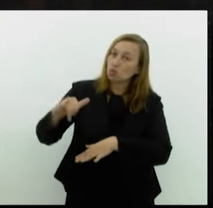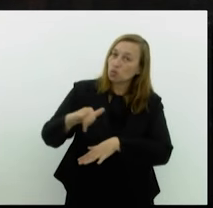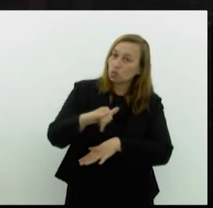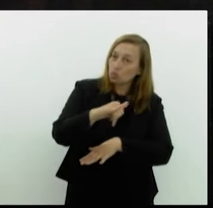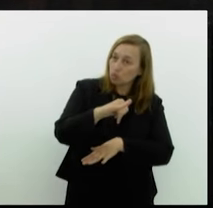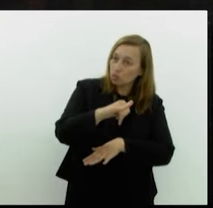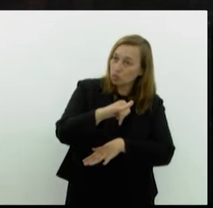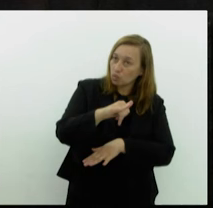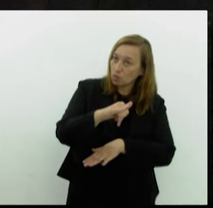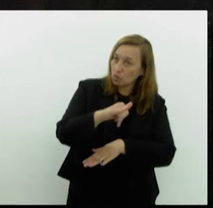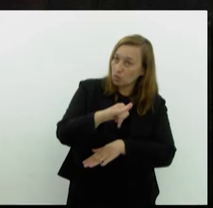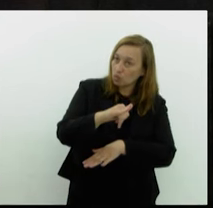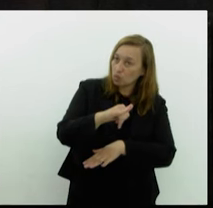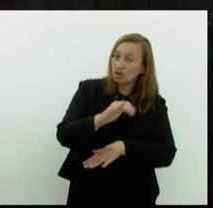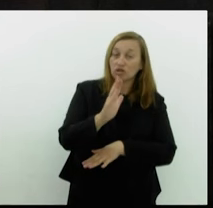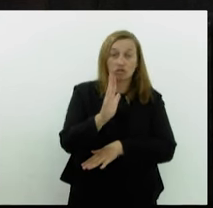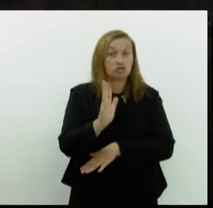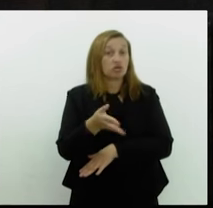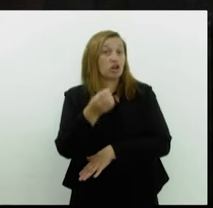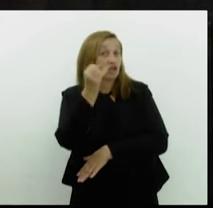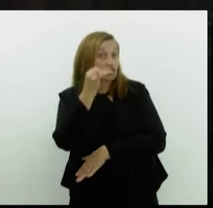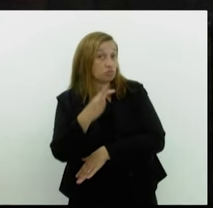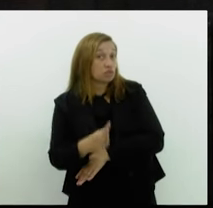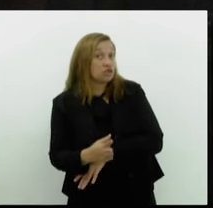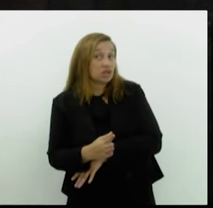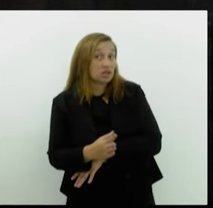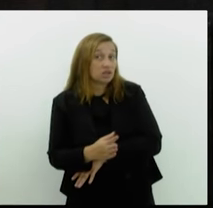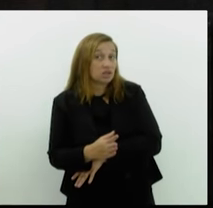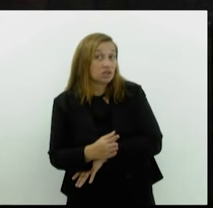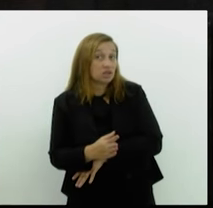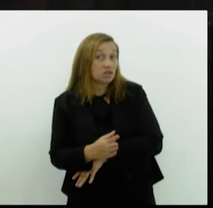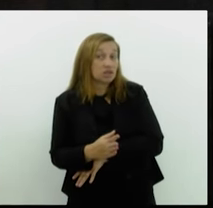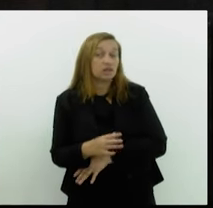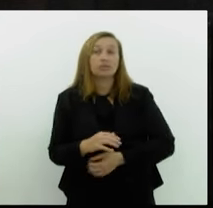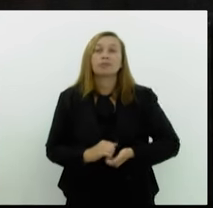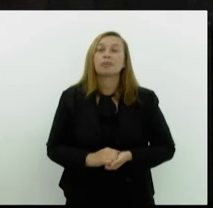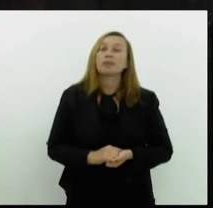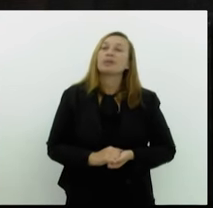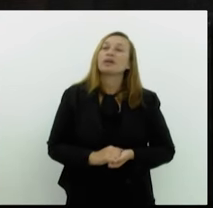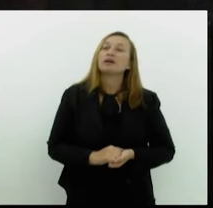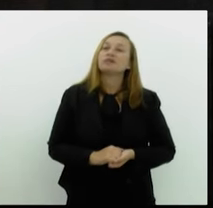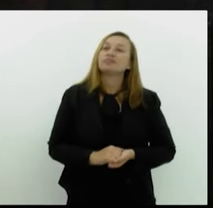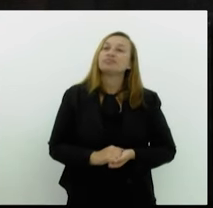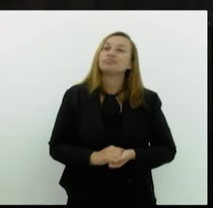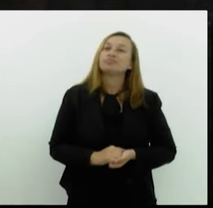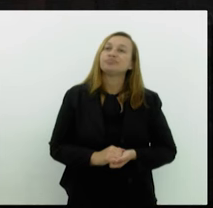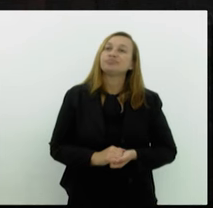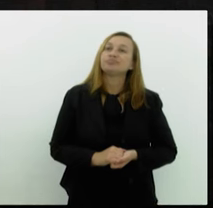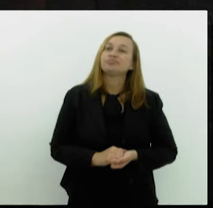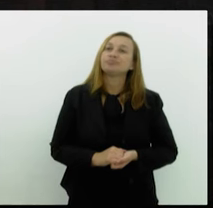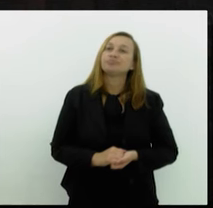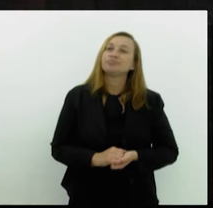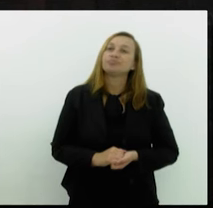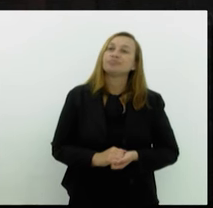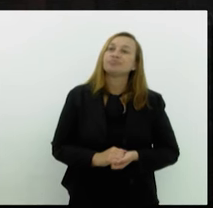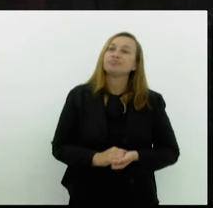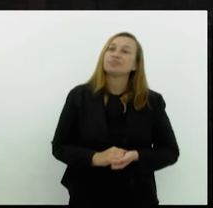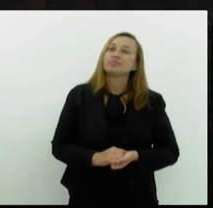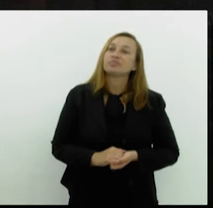com essas qualidades que eu dei, estarão aqui, entre aquelas que